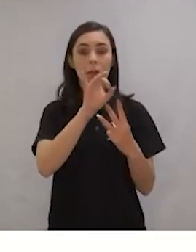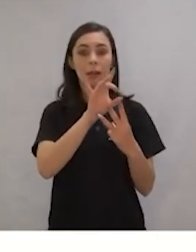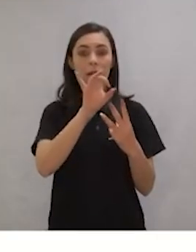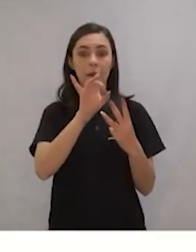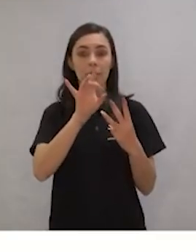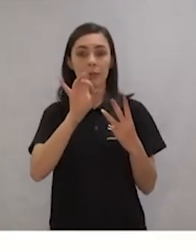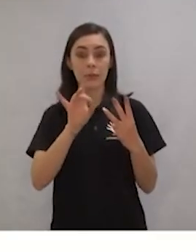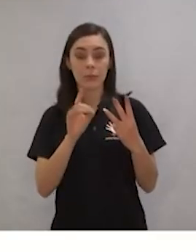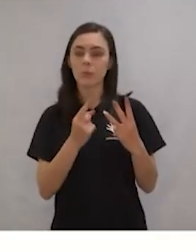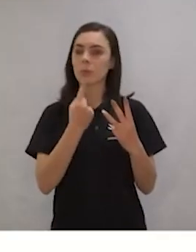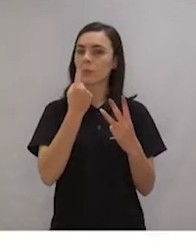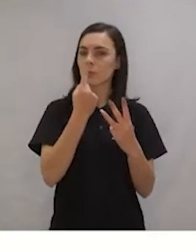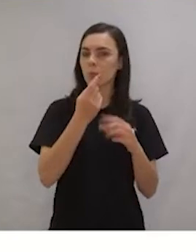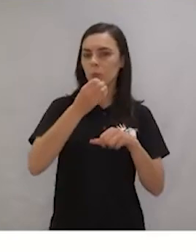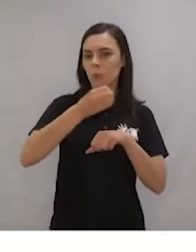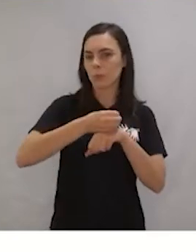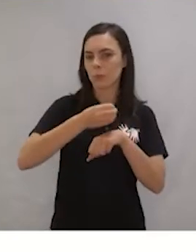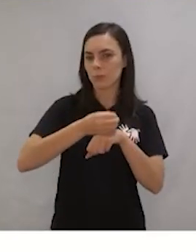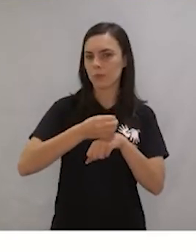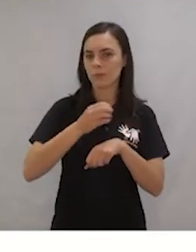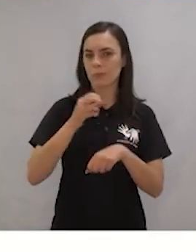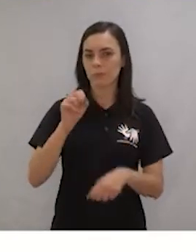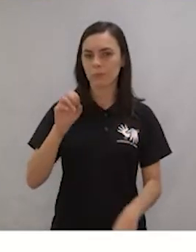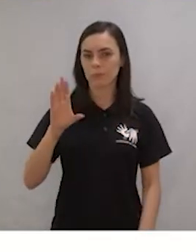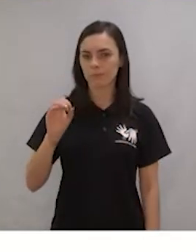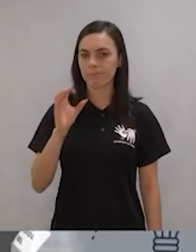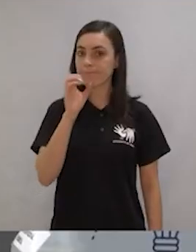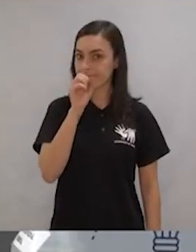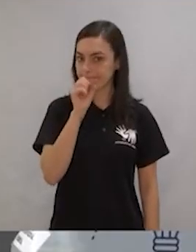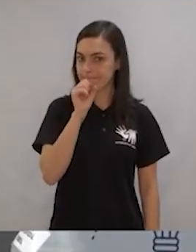recebeu um copo de suco de laranja.